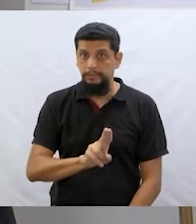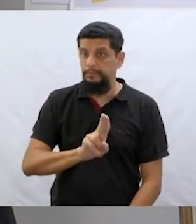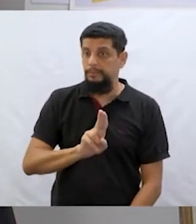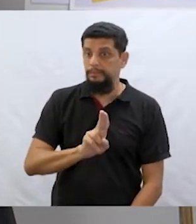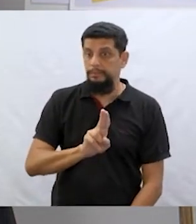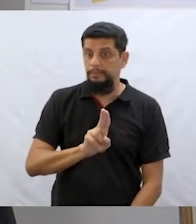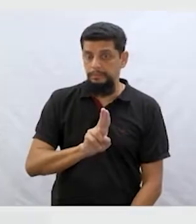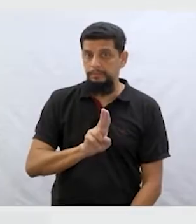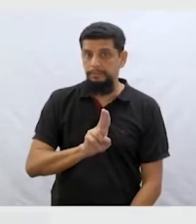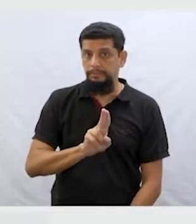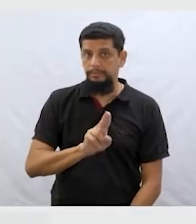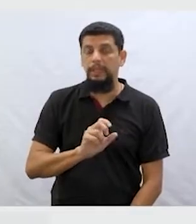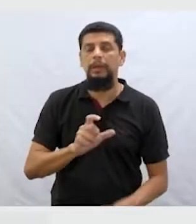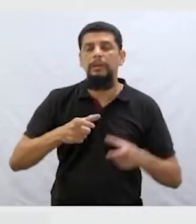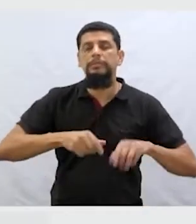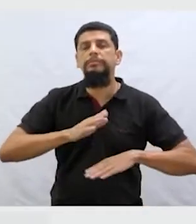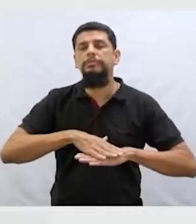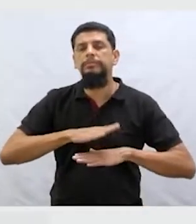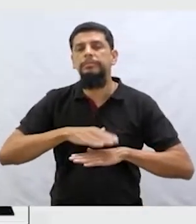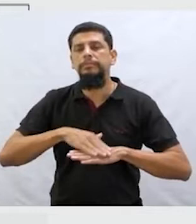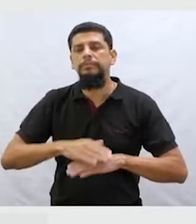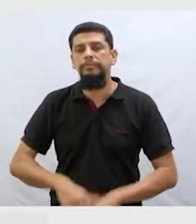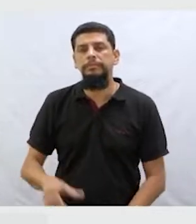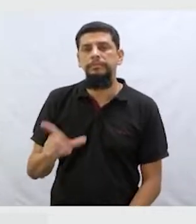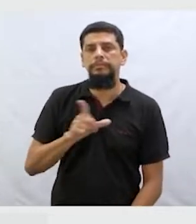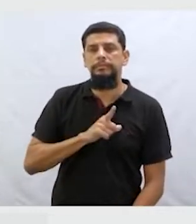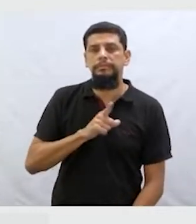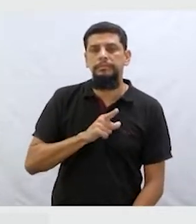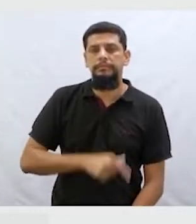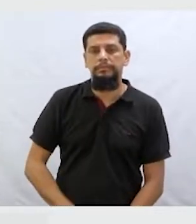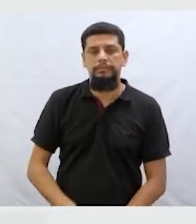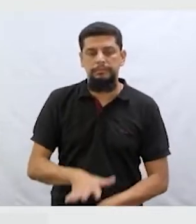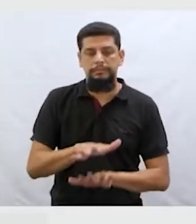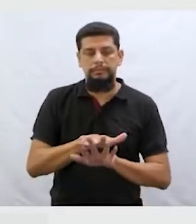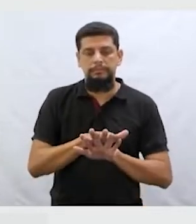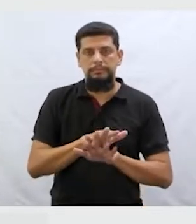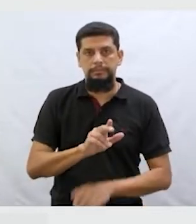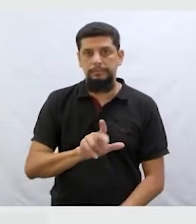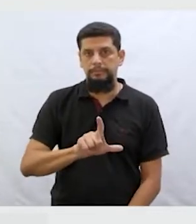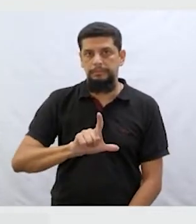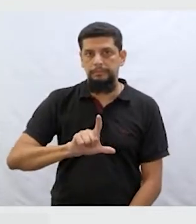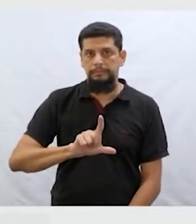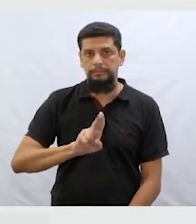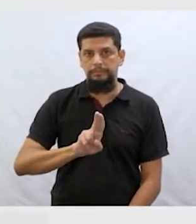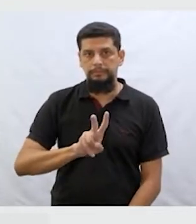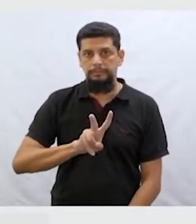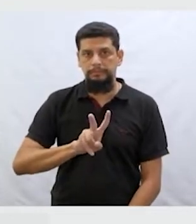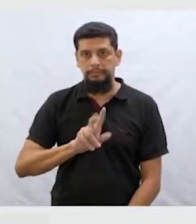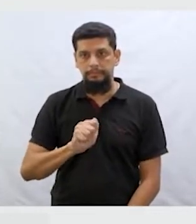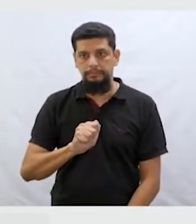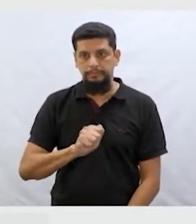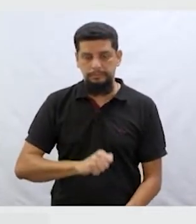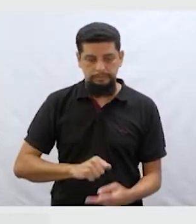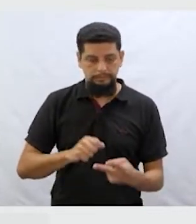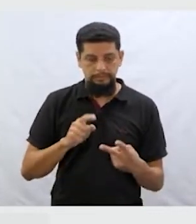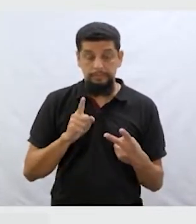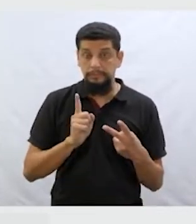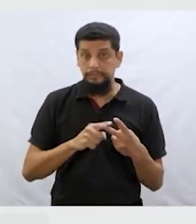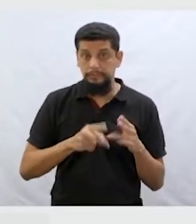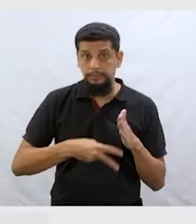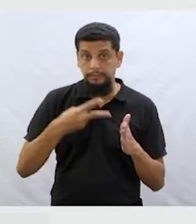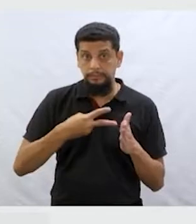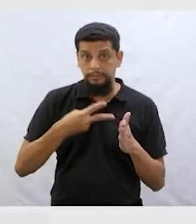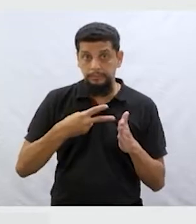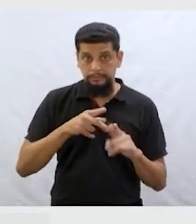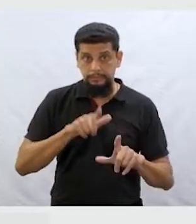o U aparecendo lá. Aonde mais, Pro? Nós temos também na luva. É a segunda letra